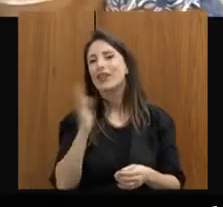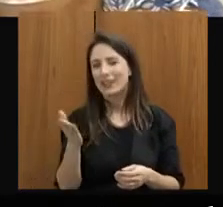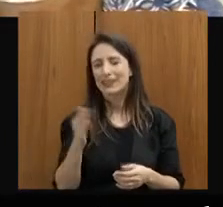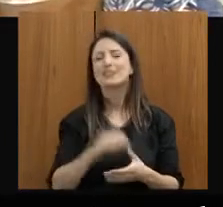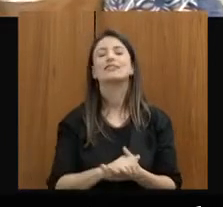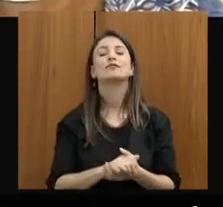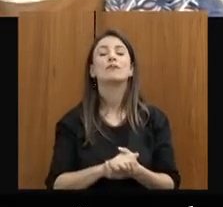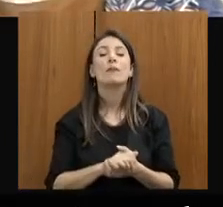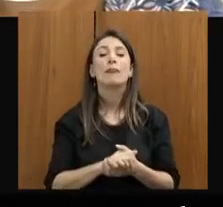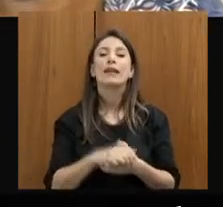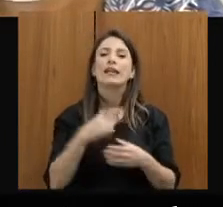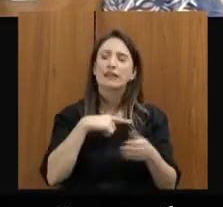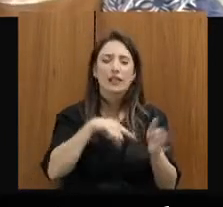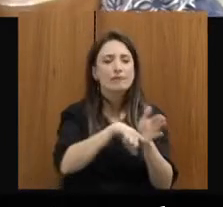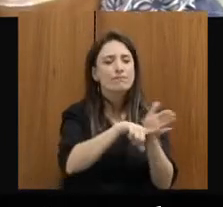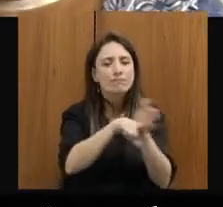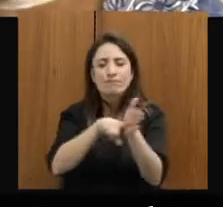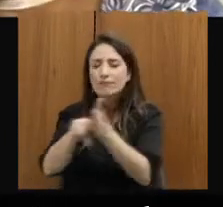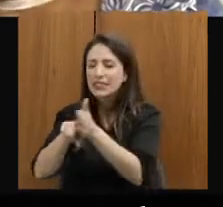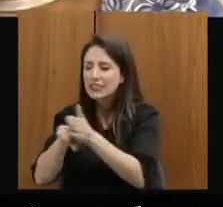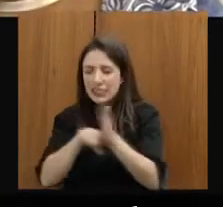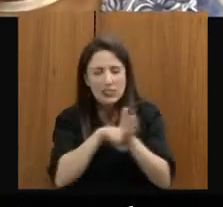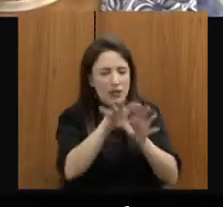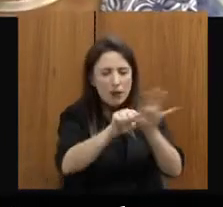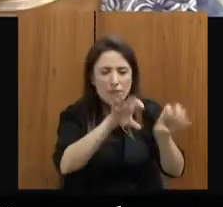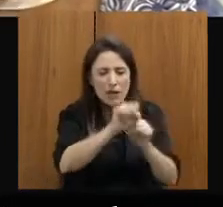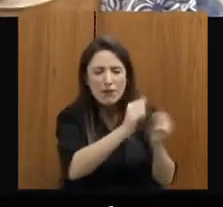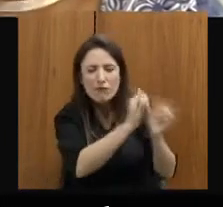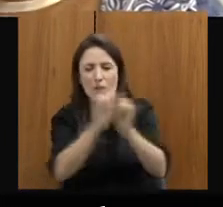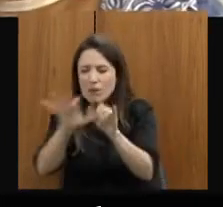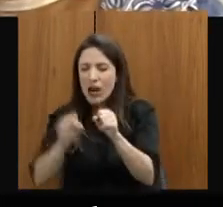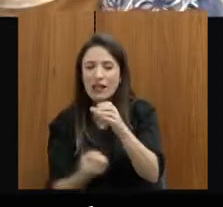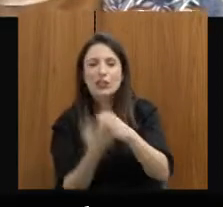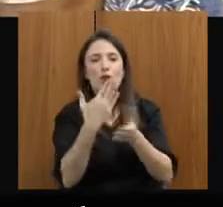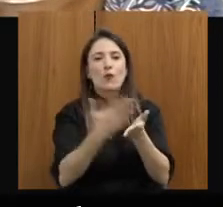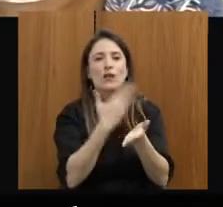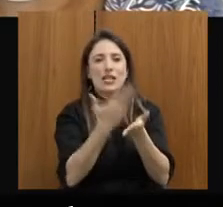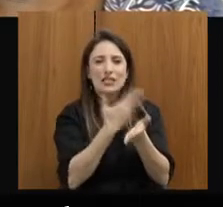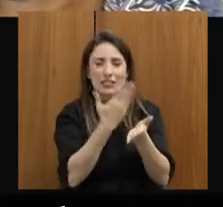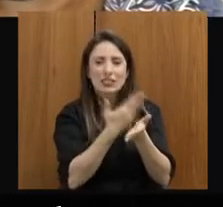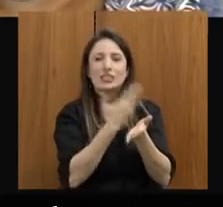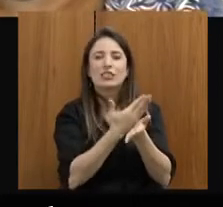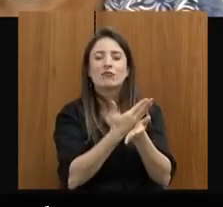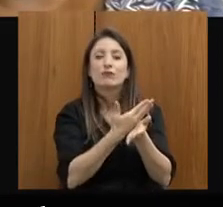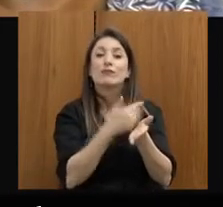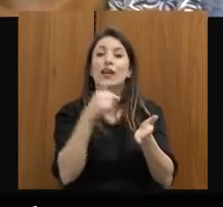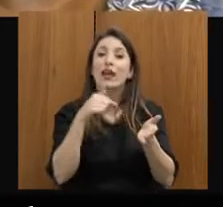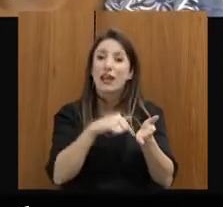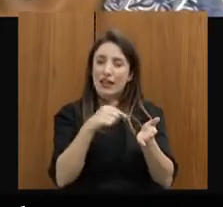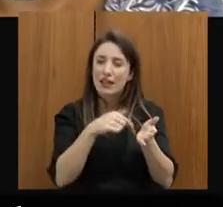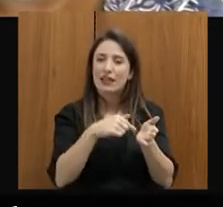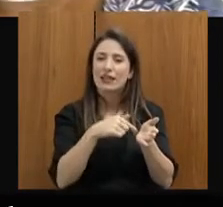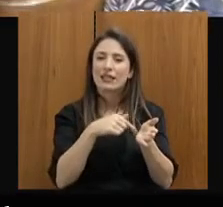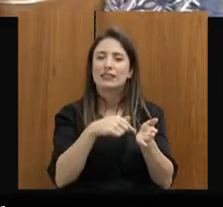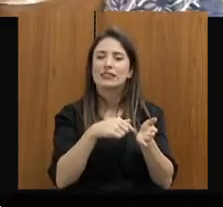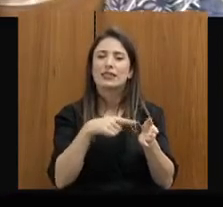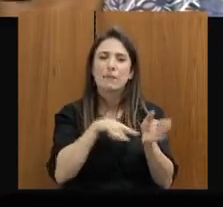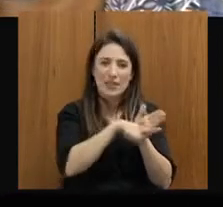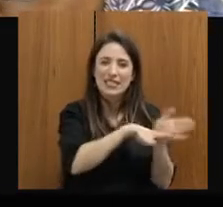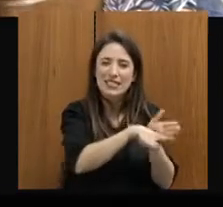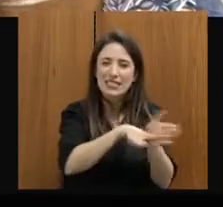ela foi feito ela resultou num livro chamado da linha pingente sagrado essa pesquisa foi feita em cinco grandes